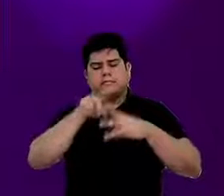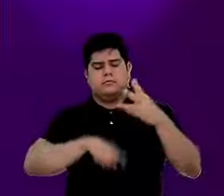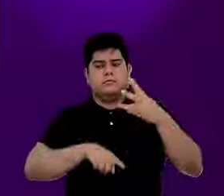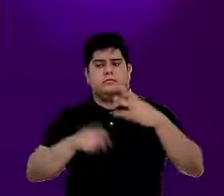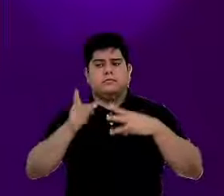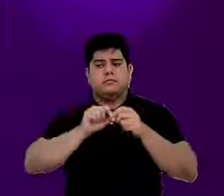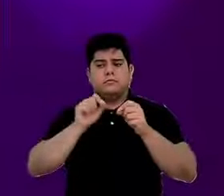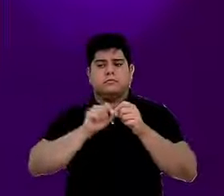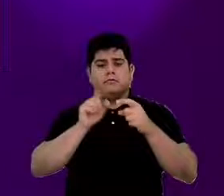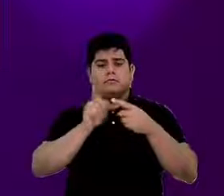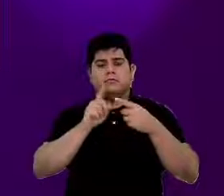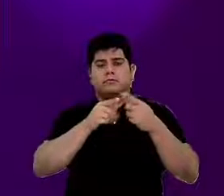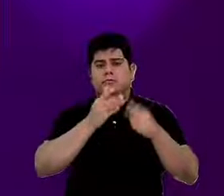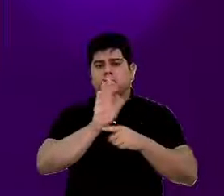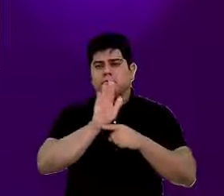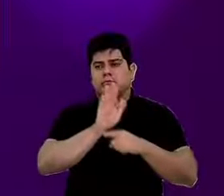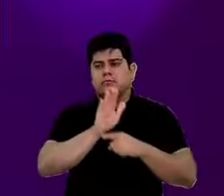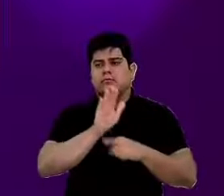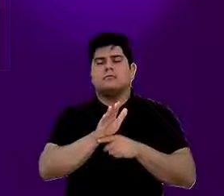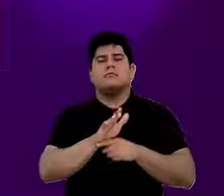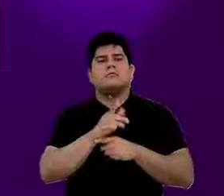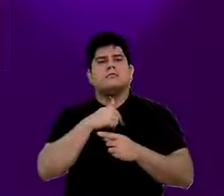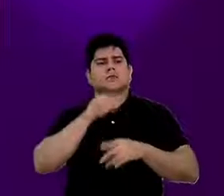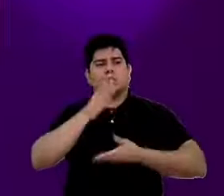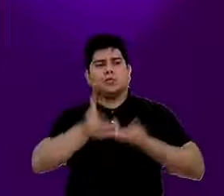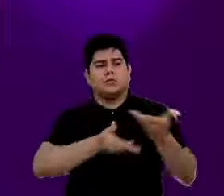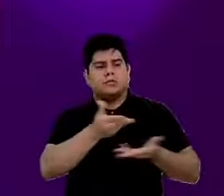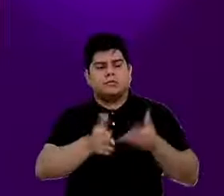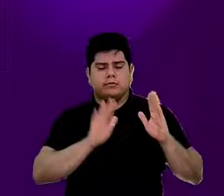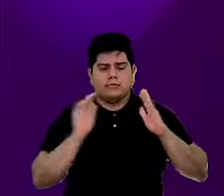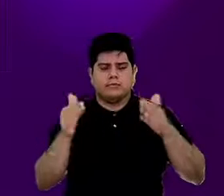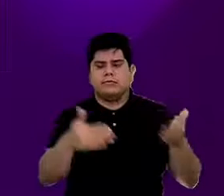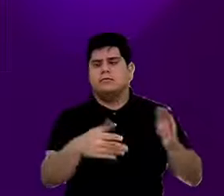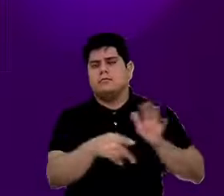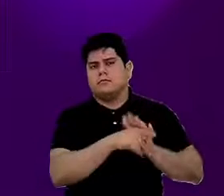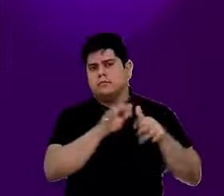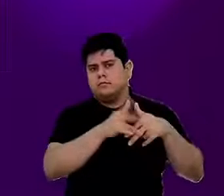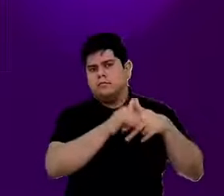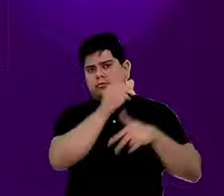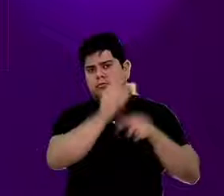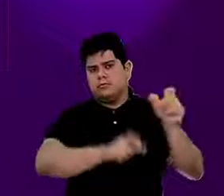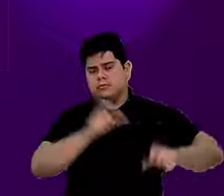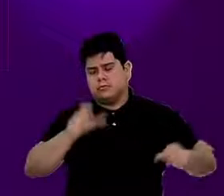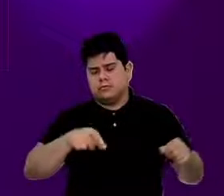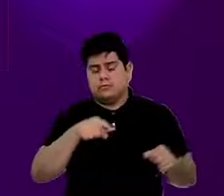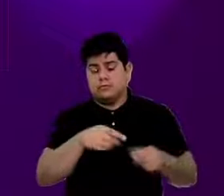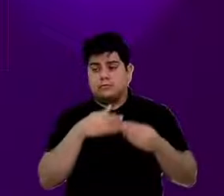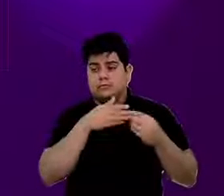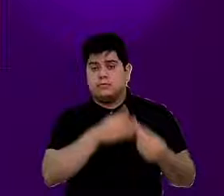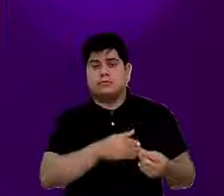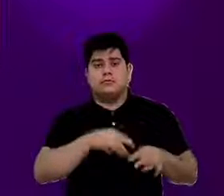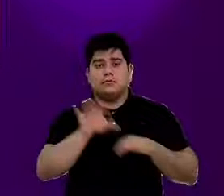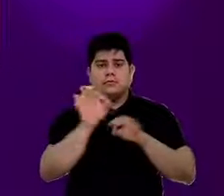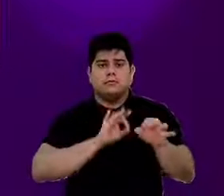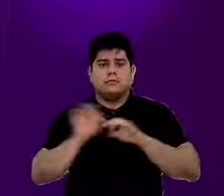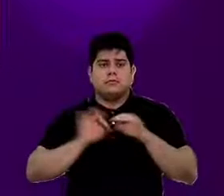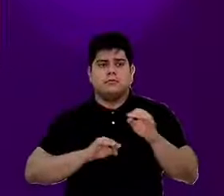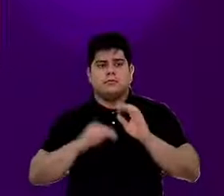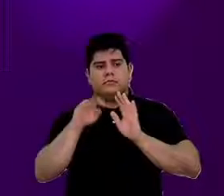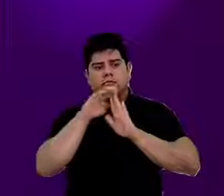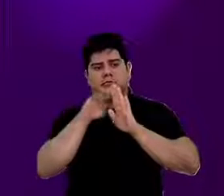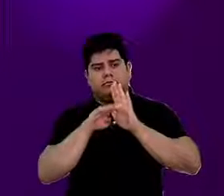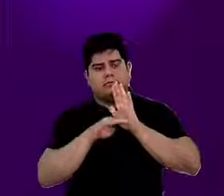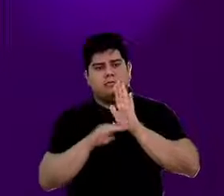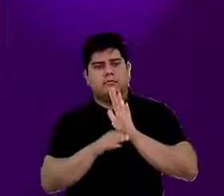na assistência a prevenção, o cuidado direcionado para esses pacientes, levando à elaboração de protocolos